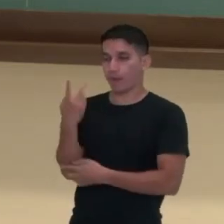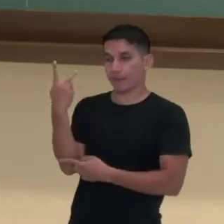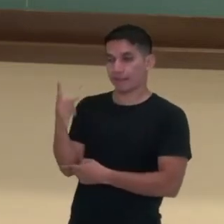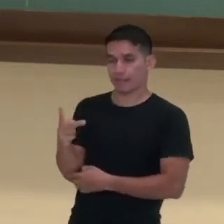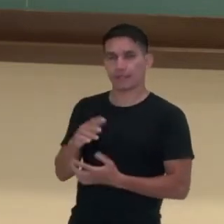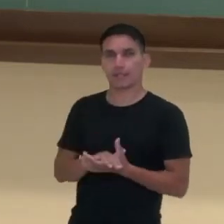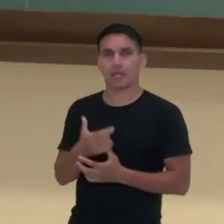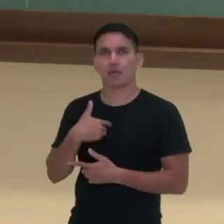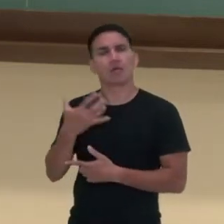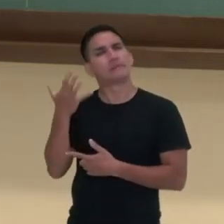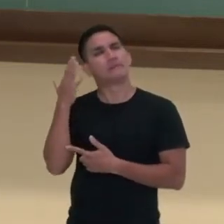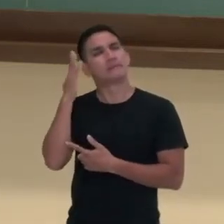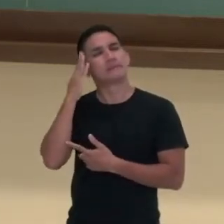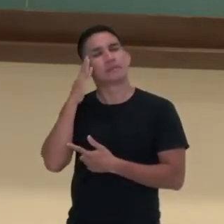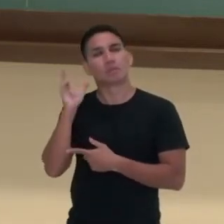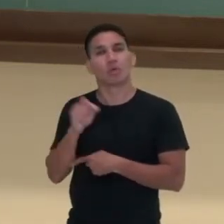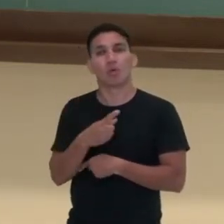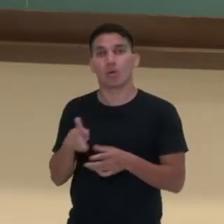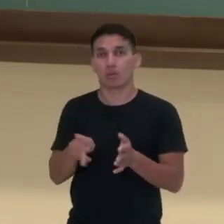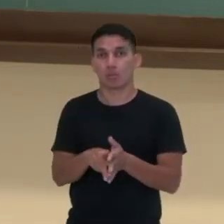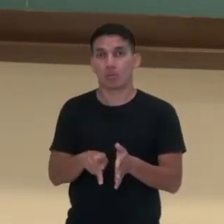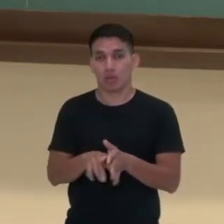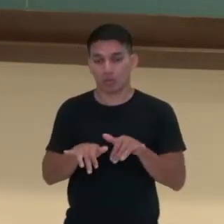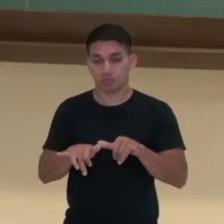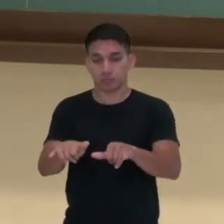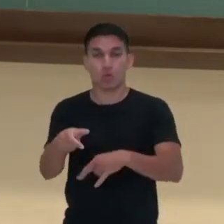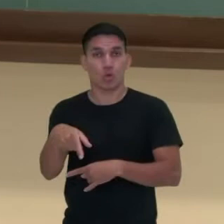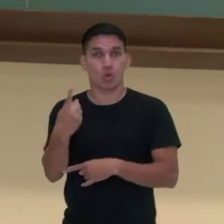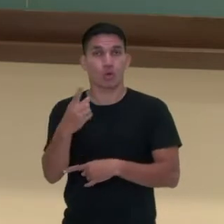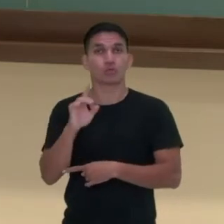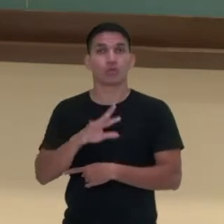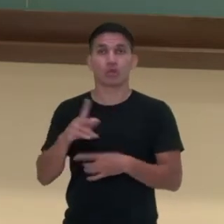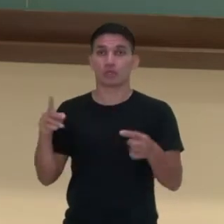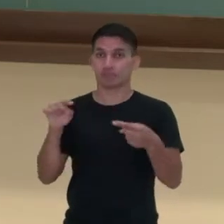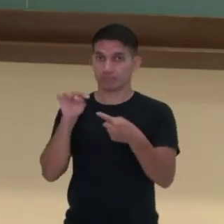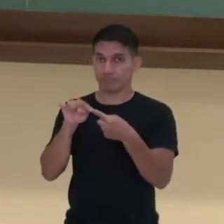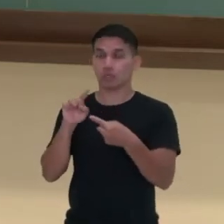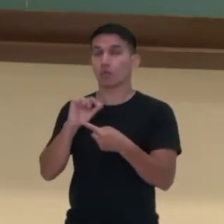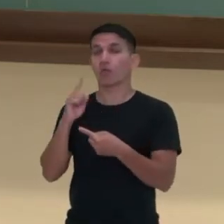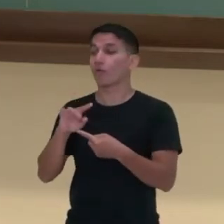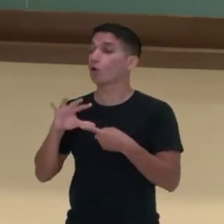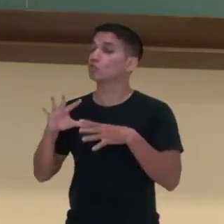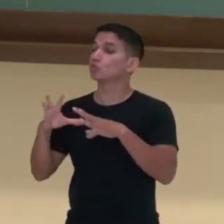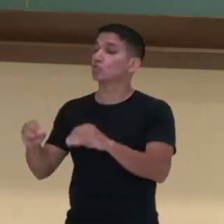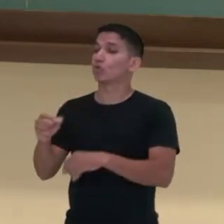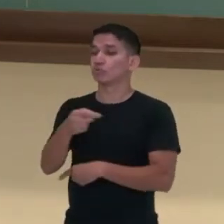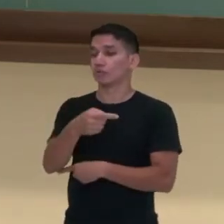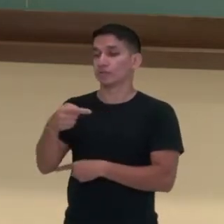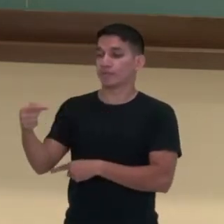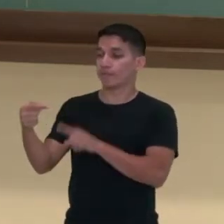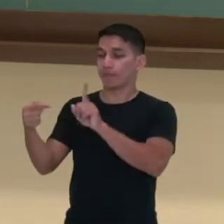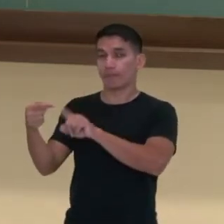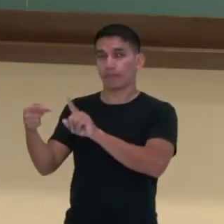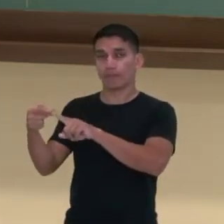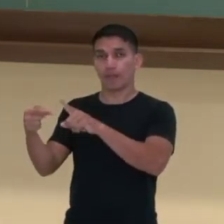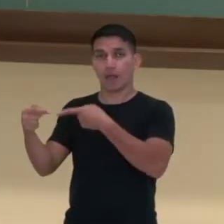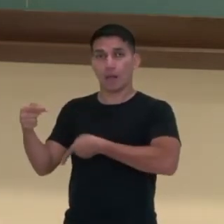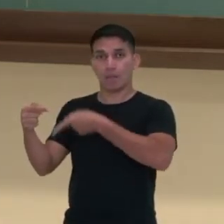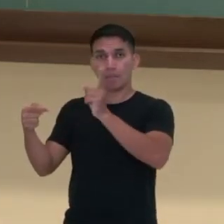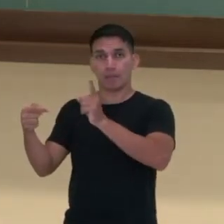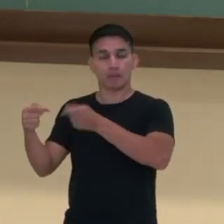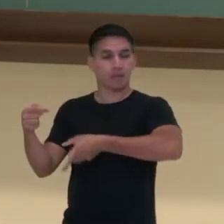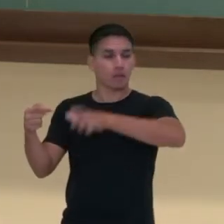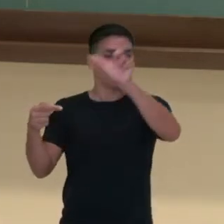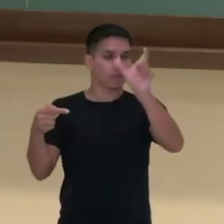e eu quero saber no supermercado 1. Então basta eu multiplicar todos os elementos da primeira linha com todos